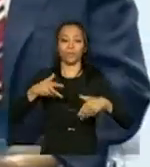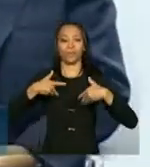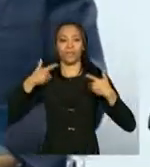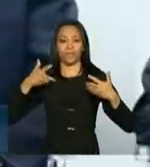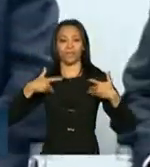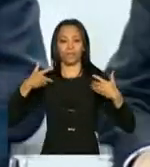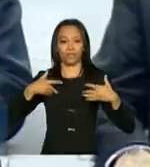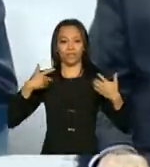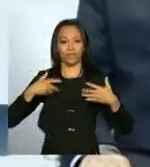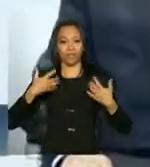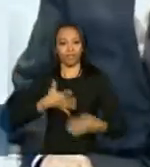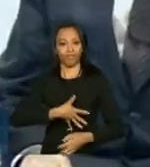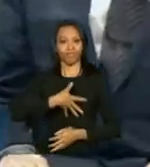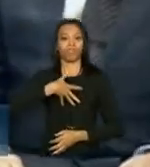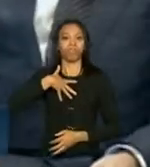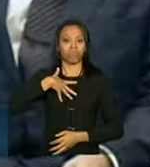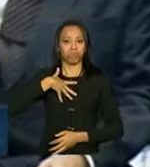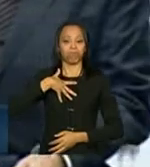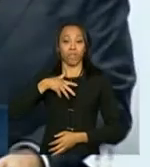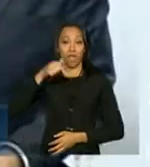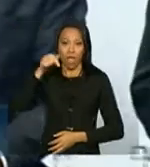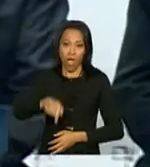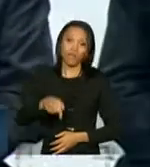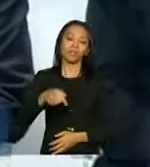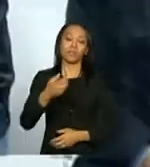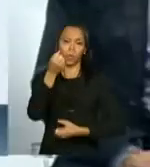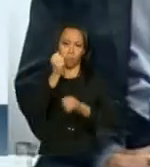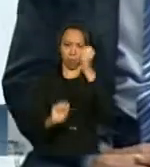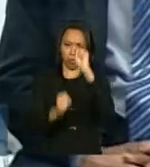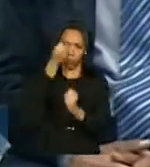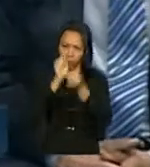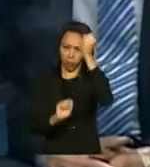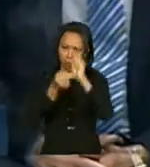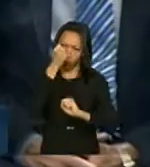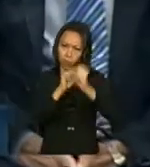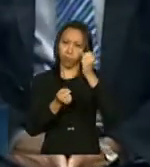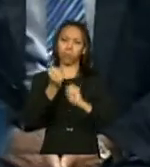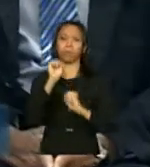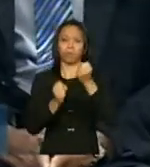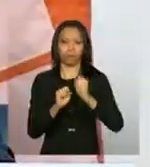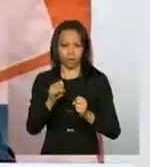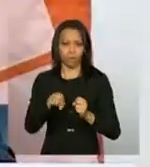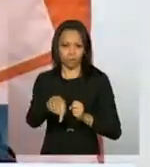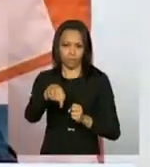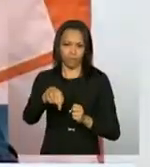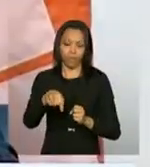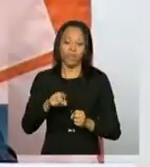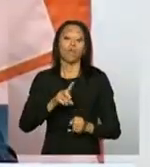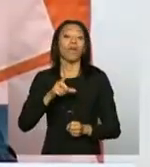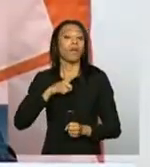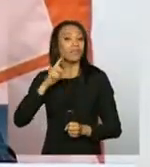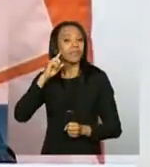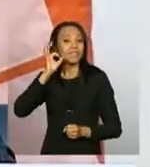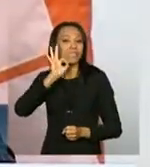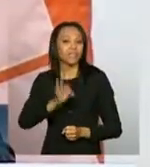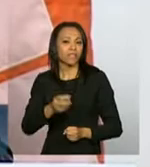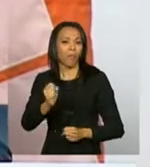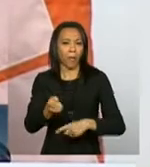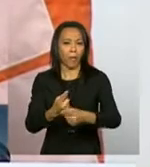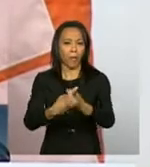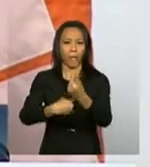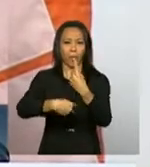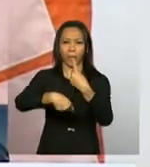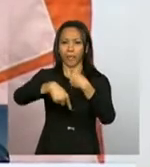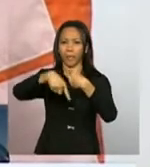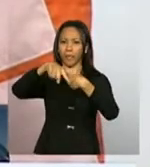de engrandecimento. Esta indústria que foi confiada a nós, tenho certeza que prosperará